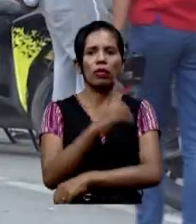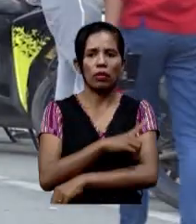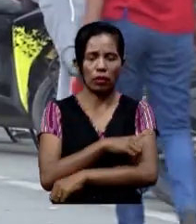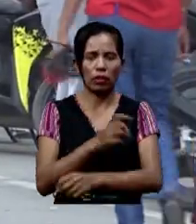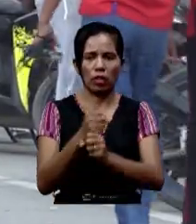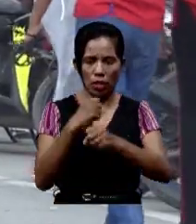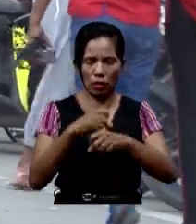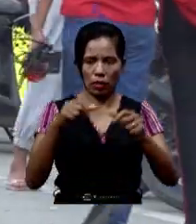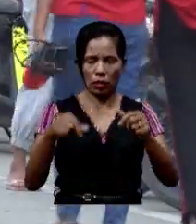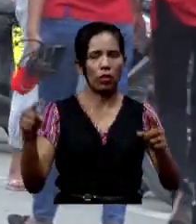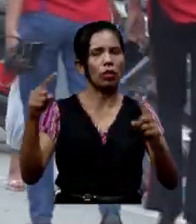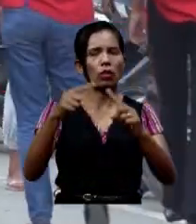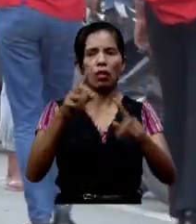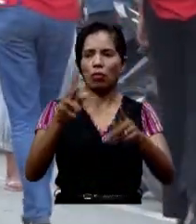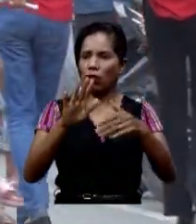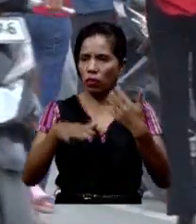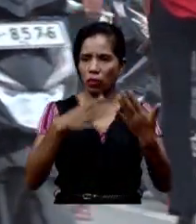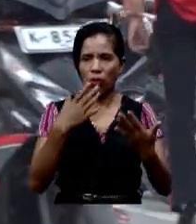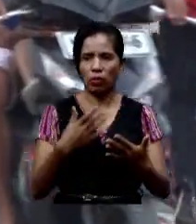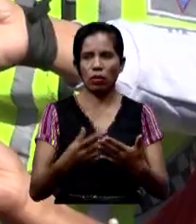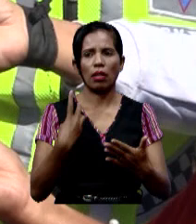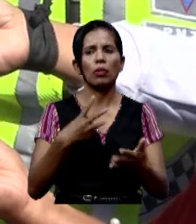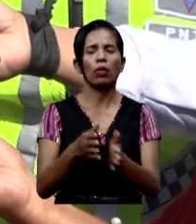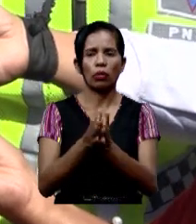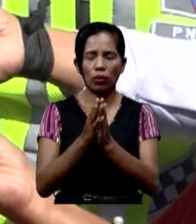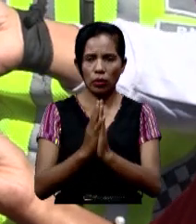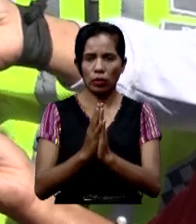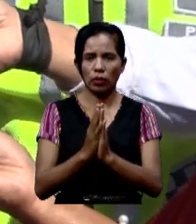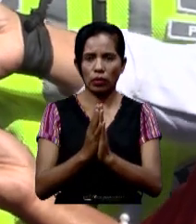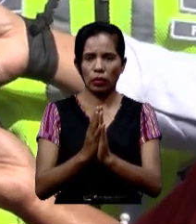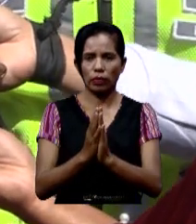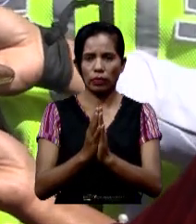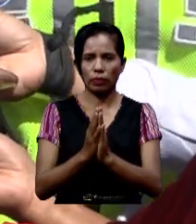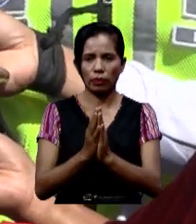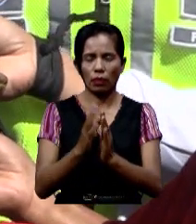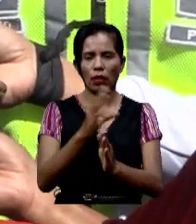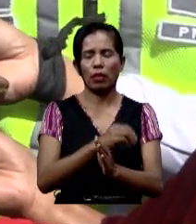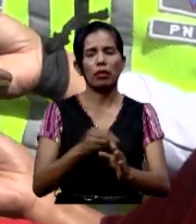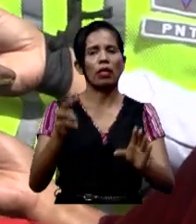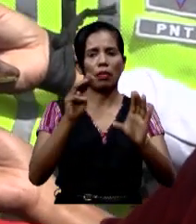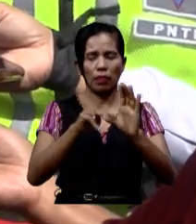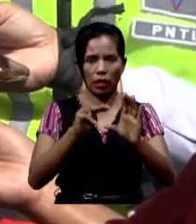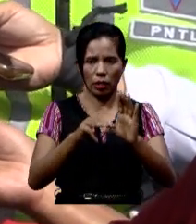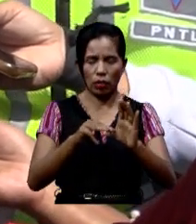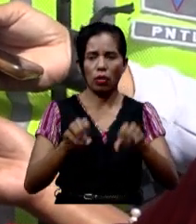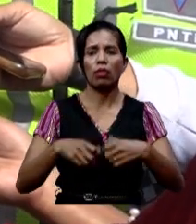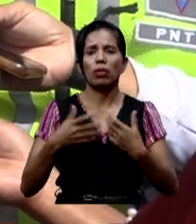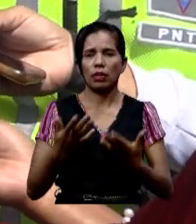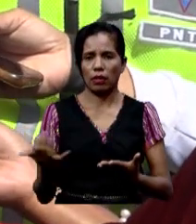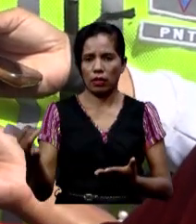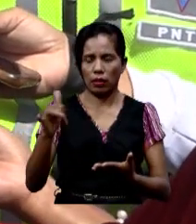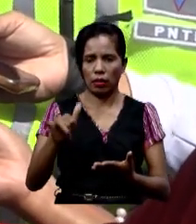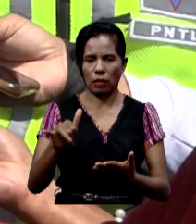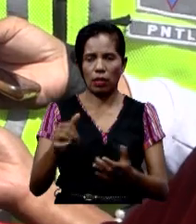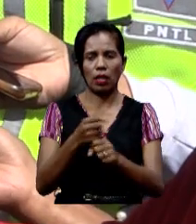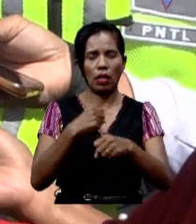ne to e ma to tu nasira mai be ami usumos bai parti gesta mercado o insa para siramos e